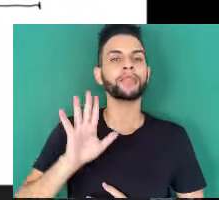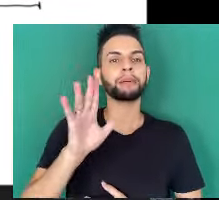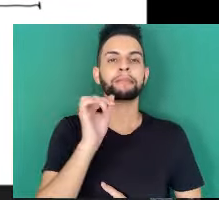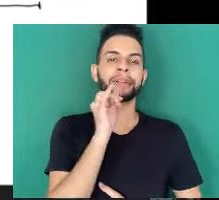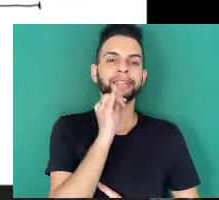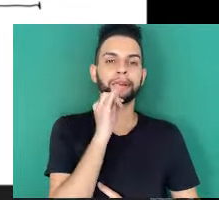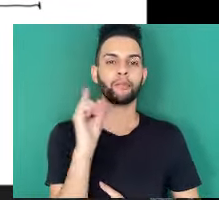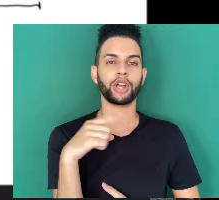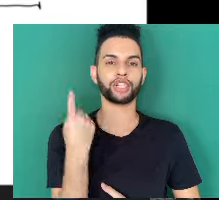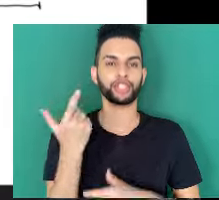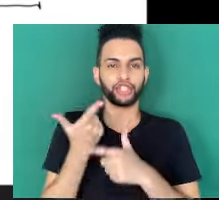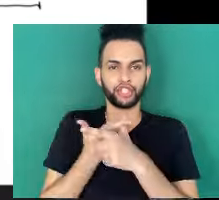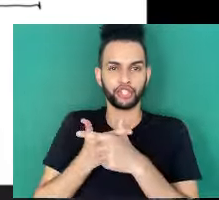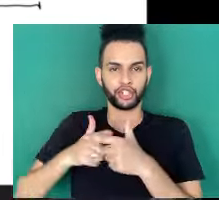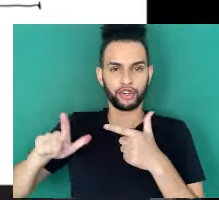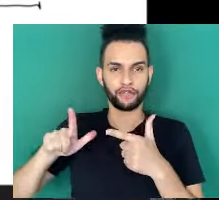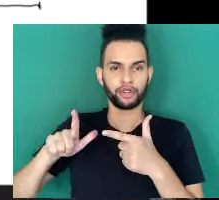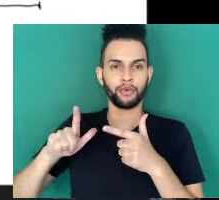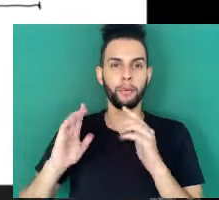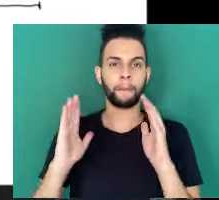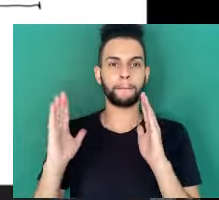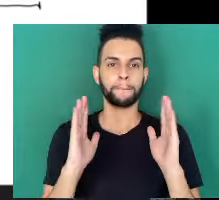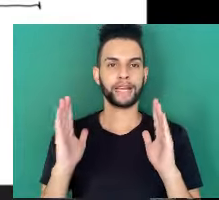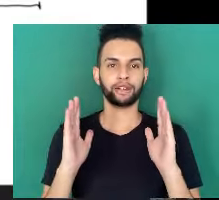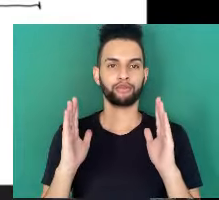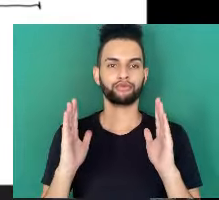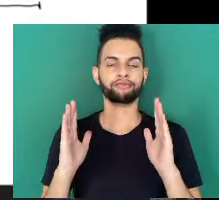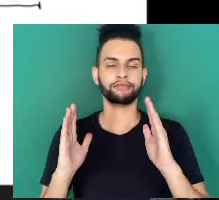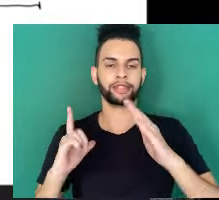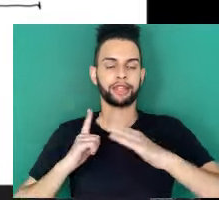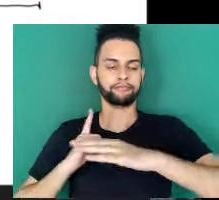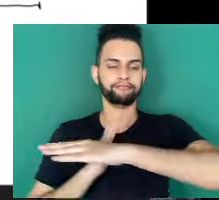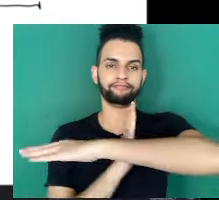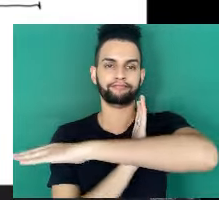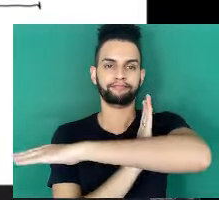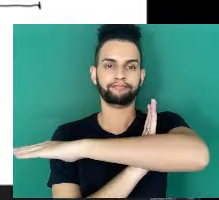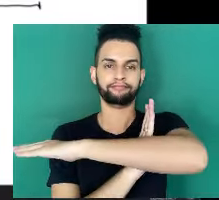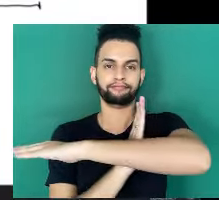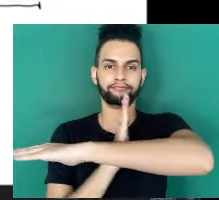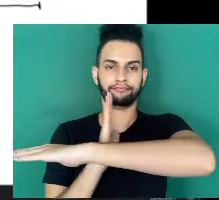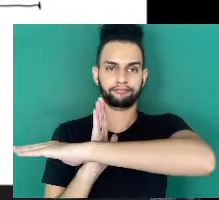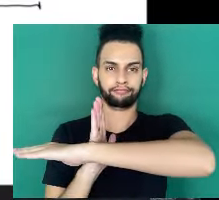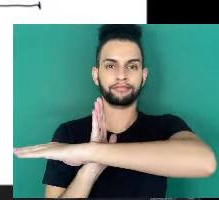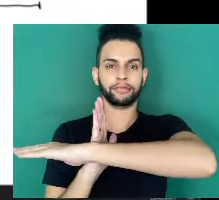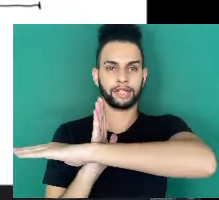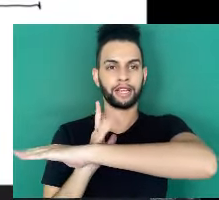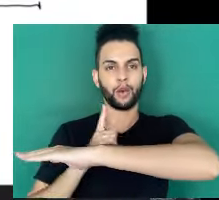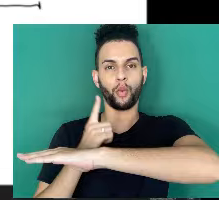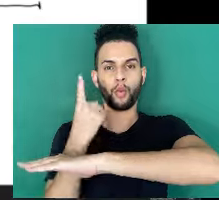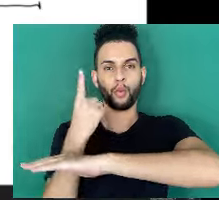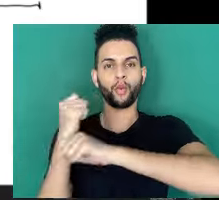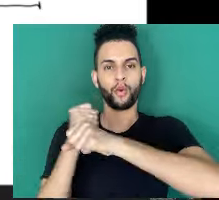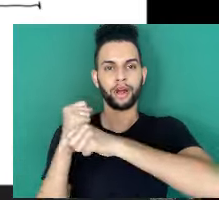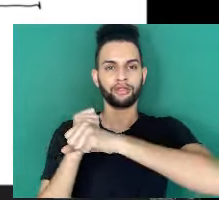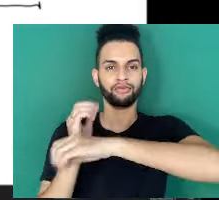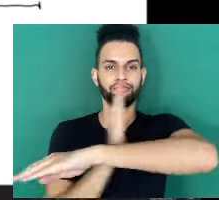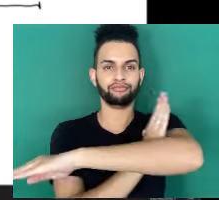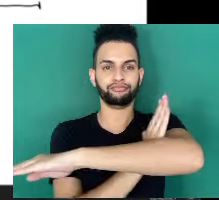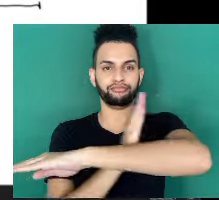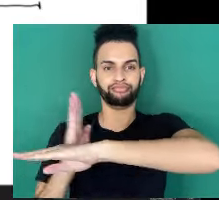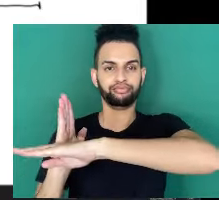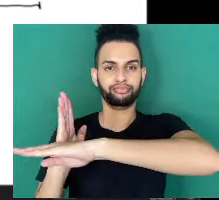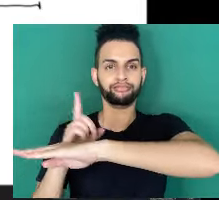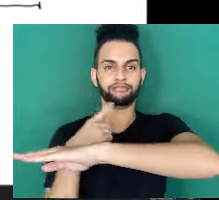gente dividiu o período de tempo em 2, né? Então, ao invés de ser um ano, vão ser 6